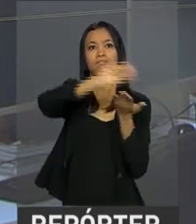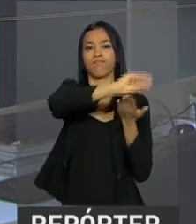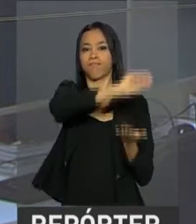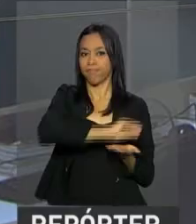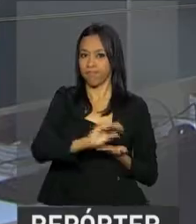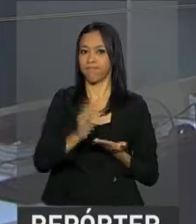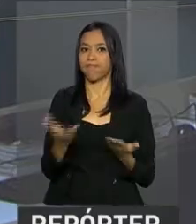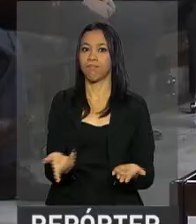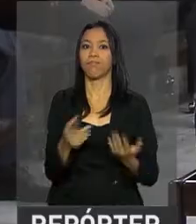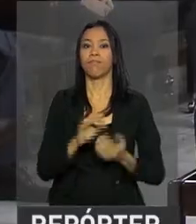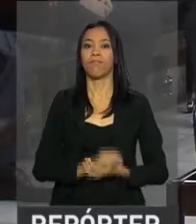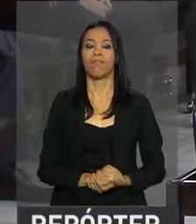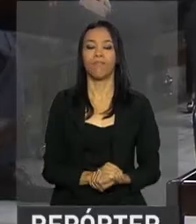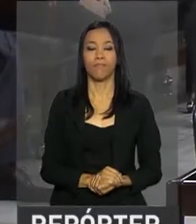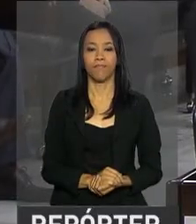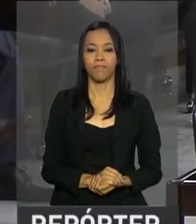repatriação.